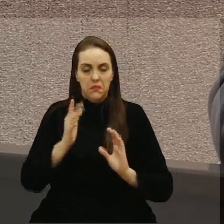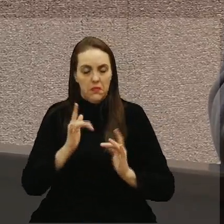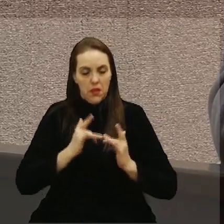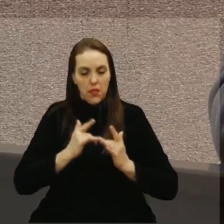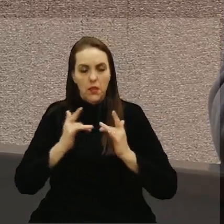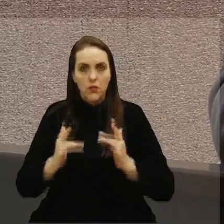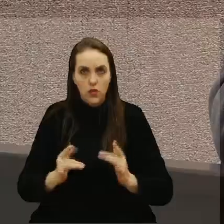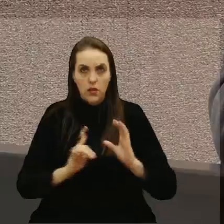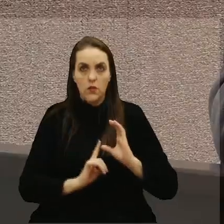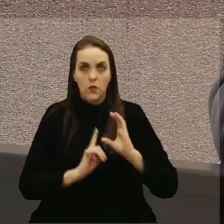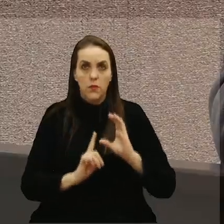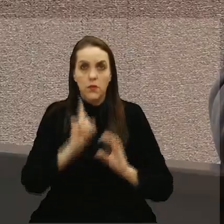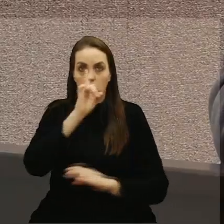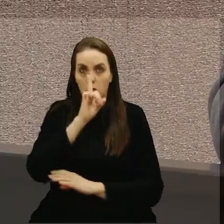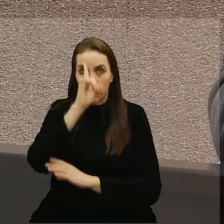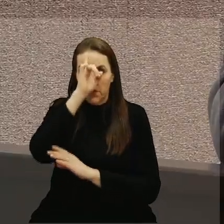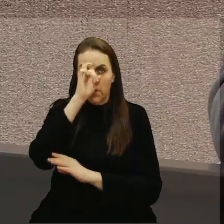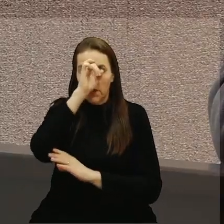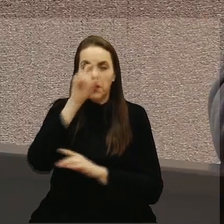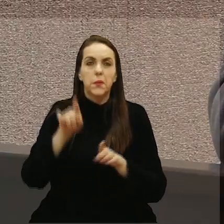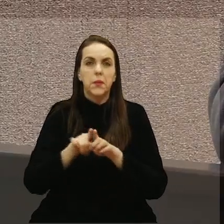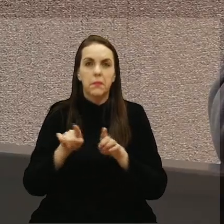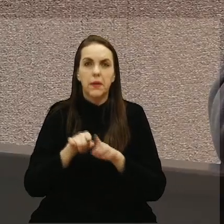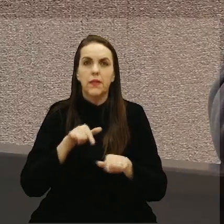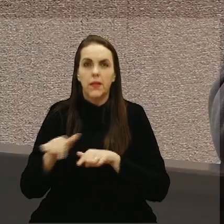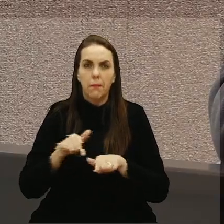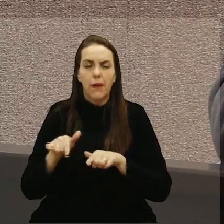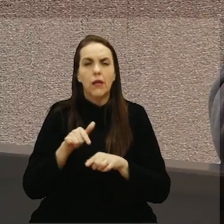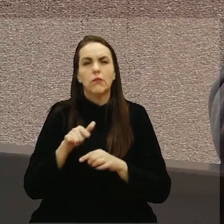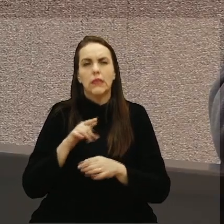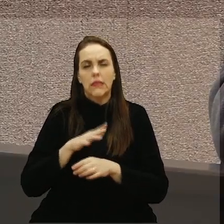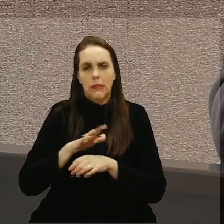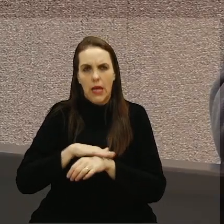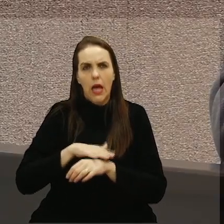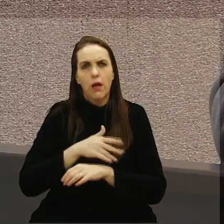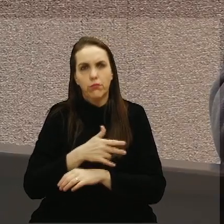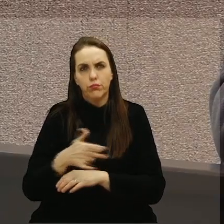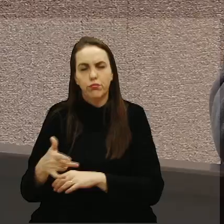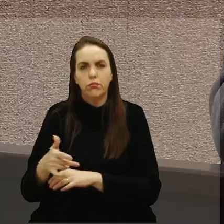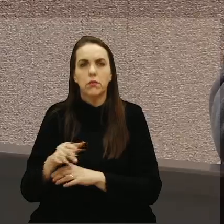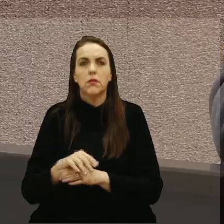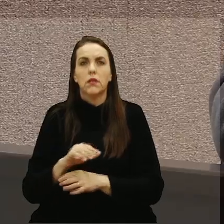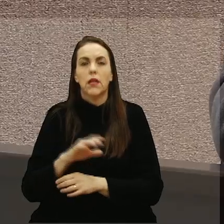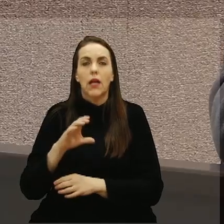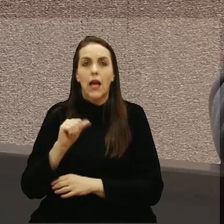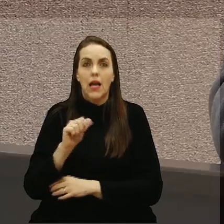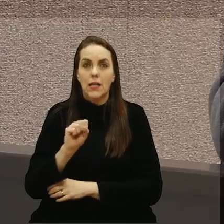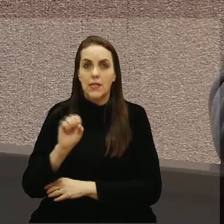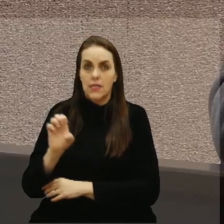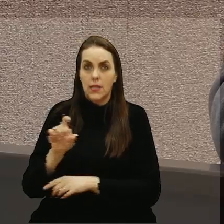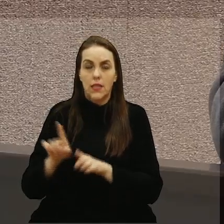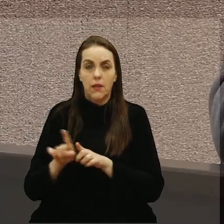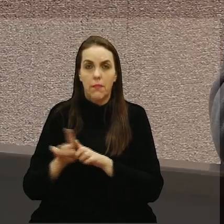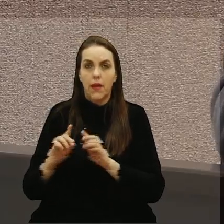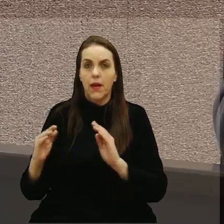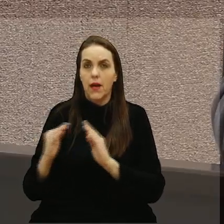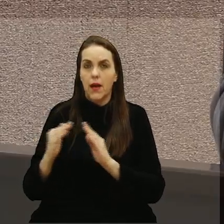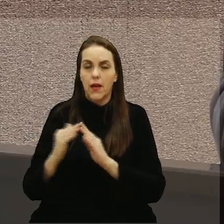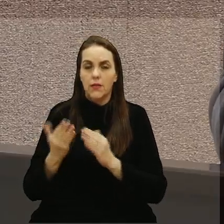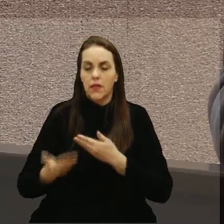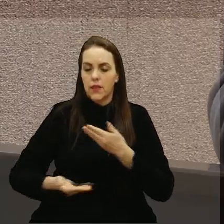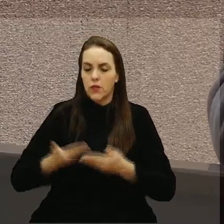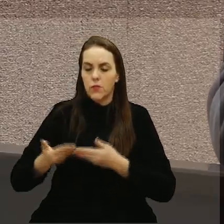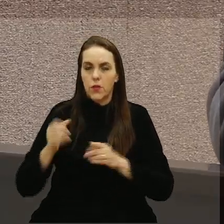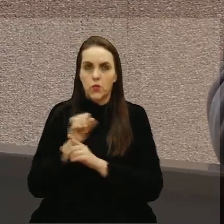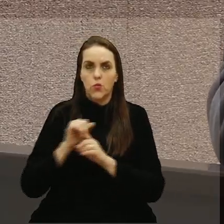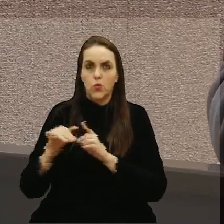questão da capelania hospitalar. Fiz esse trabalho também por muito tempo, né? Inclusive também no CASE, né? Casa de Atendimento Socioeducativo, e onde as pessoas